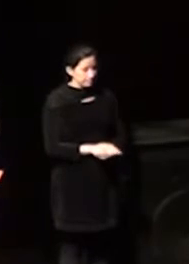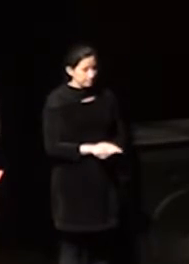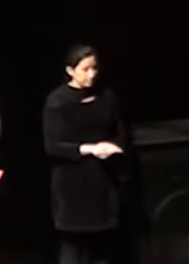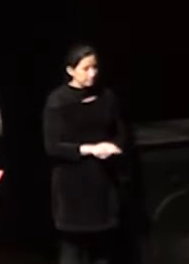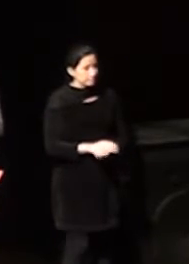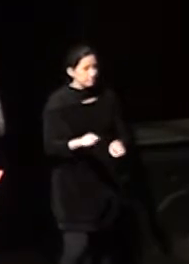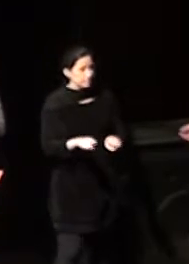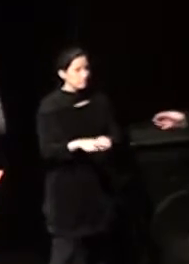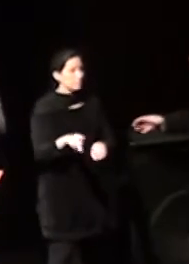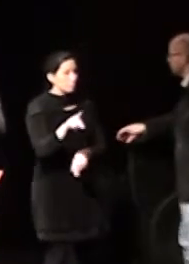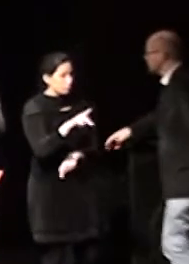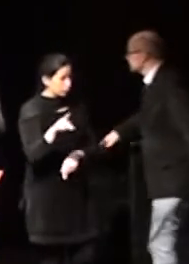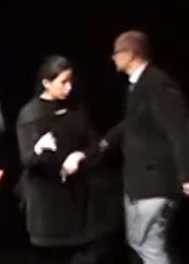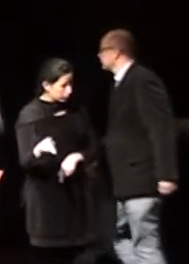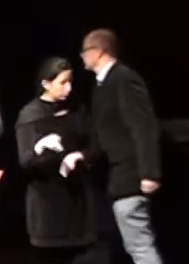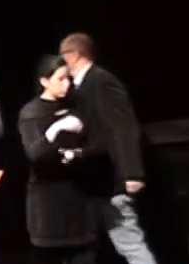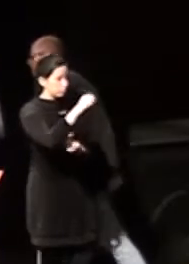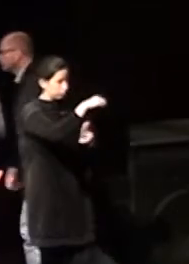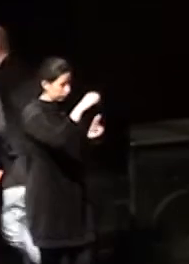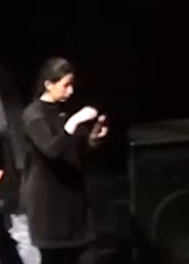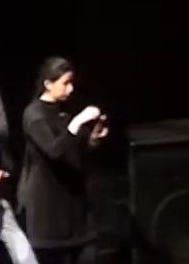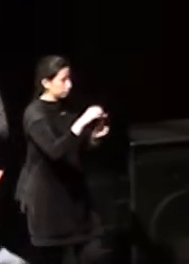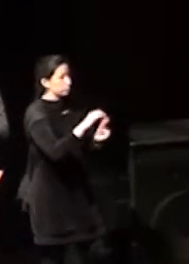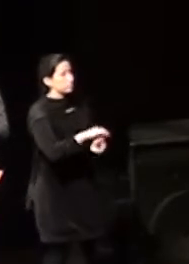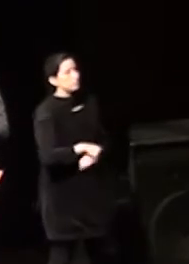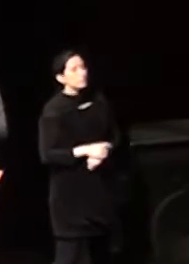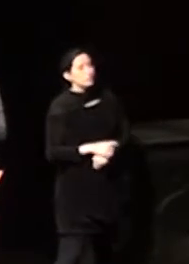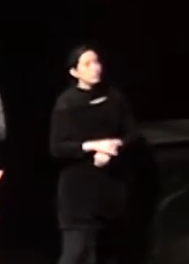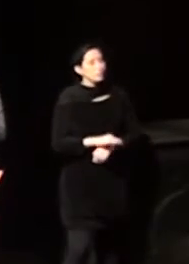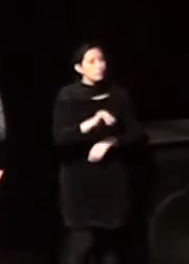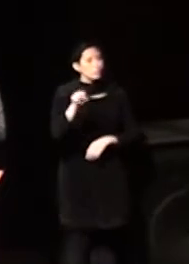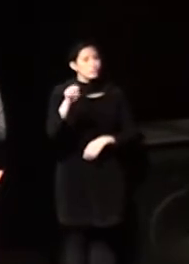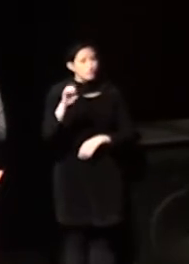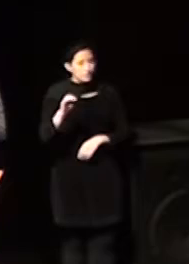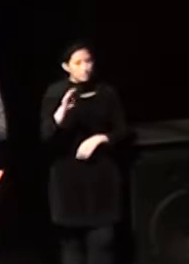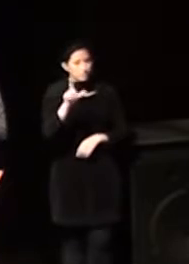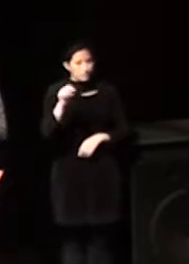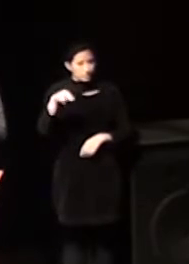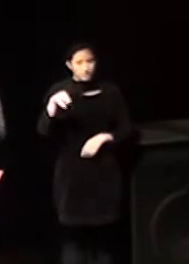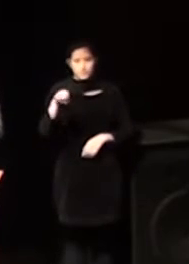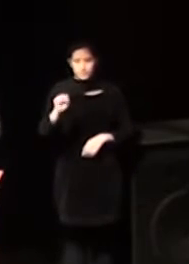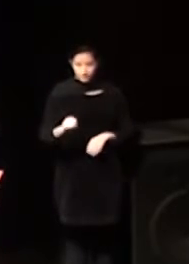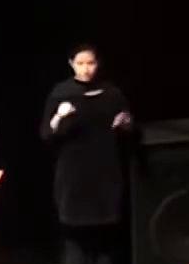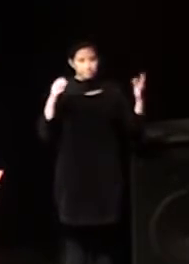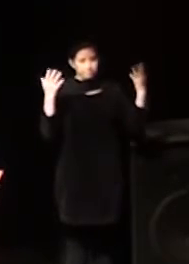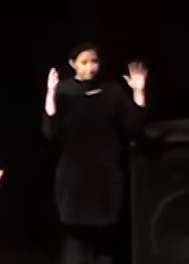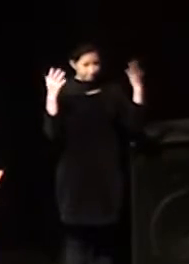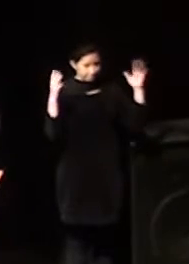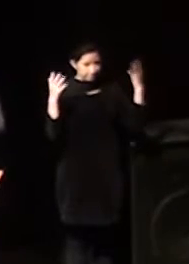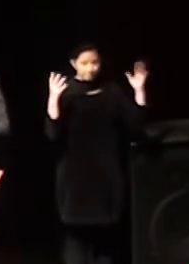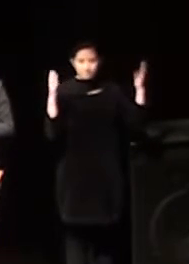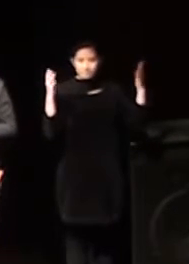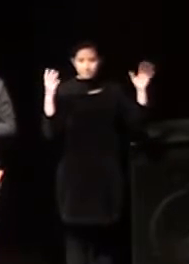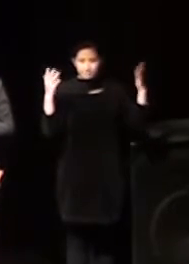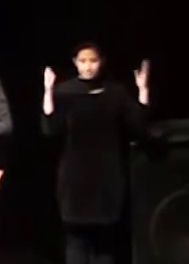Também professor da Universidade Federal do ABC, José Blanes Sala.